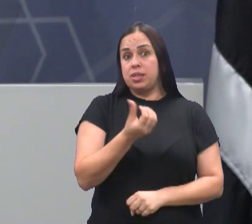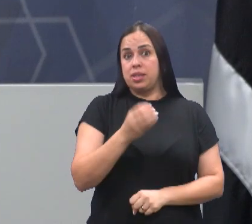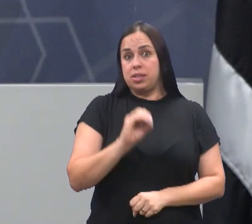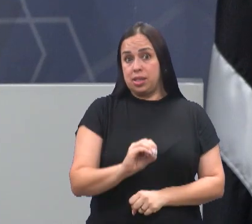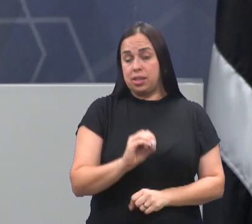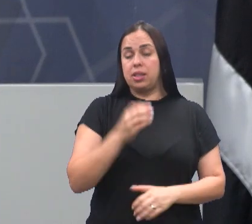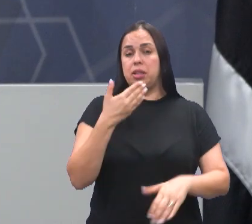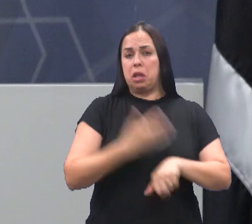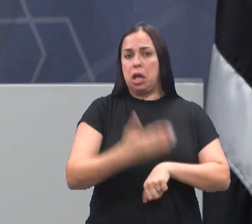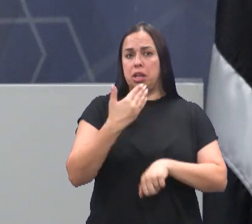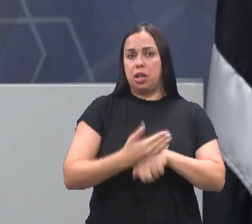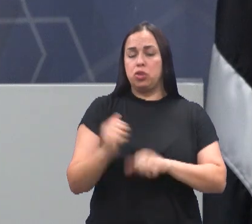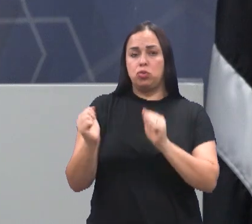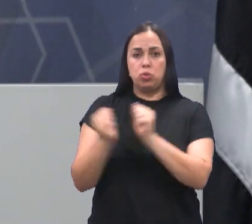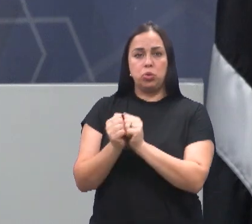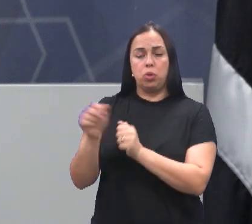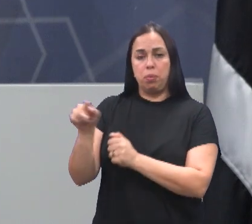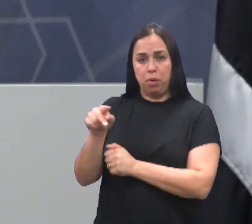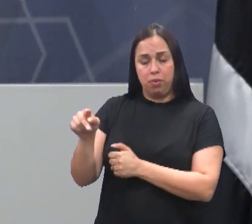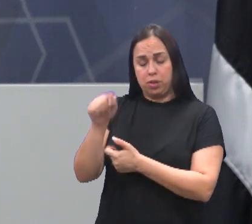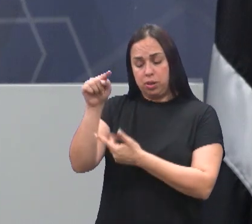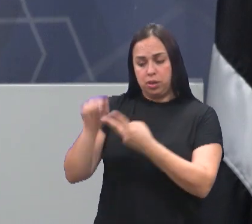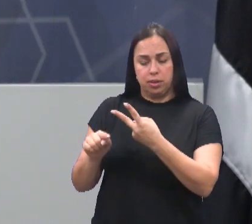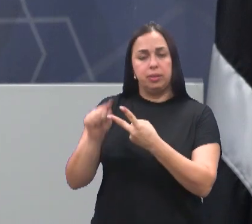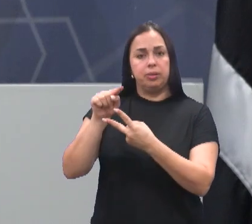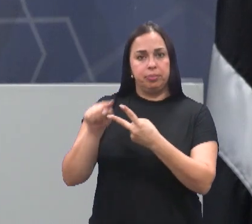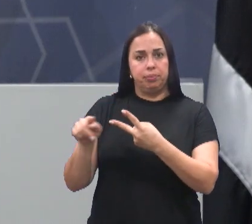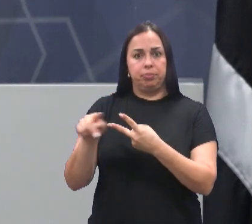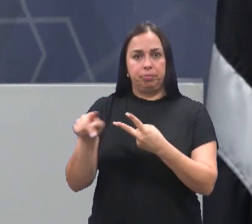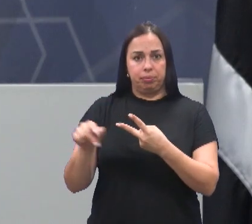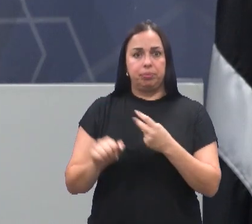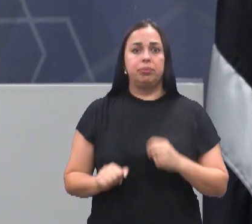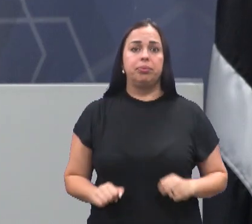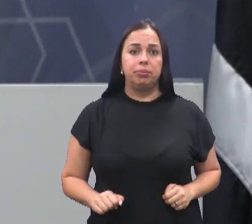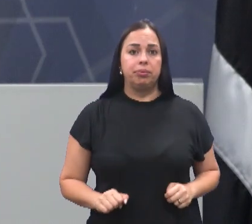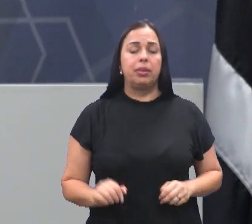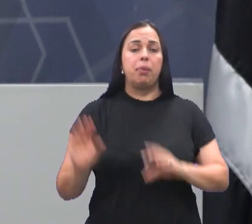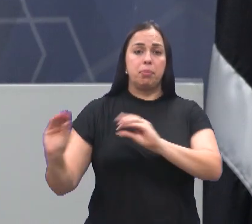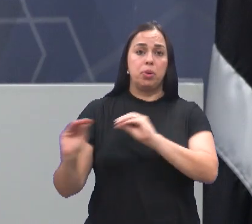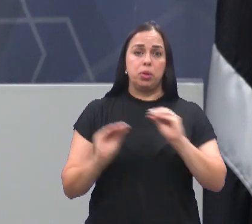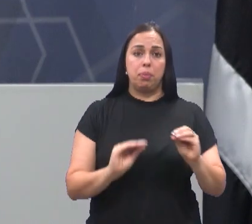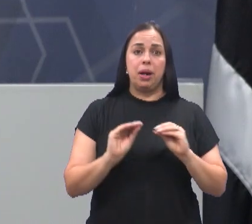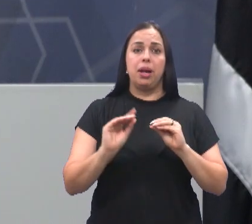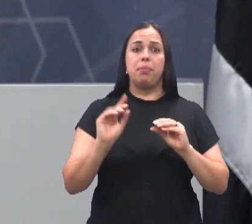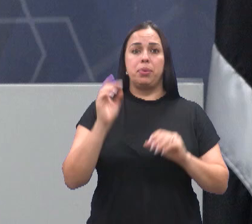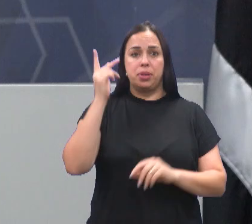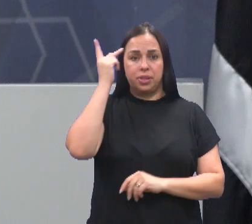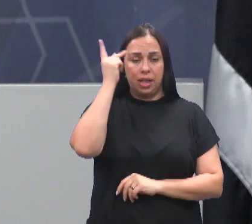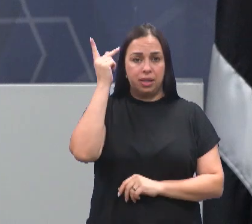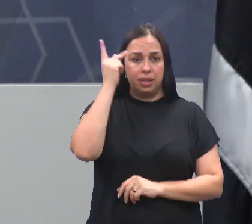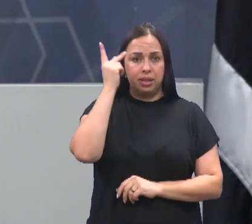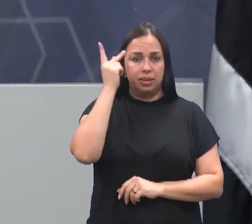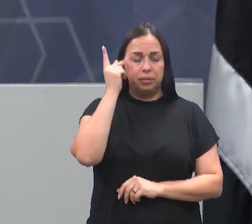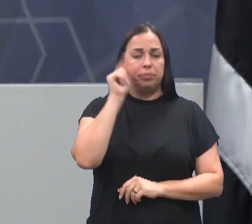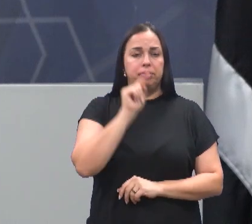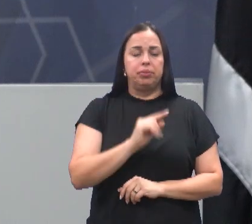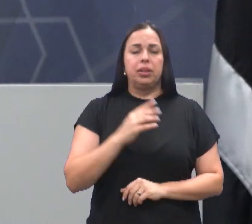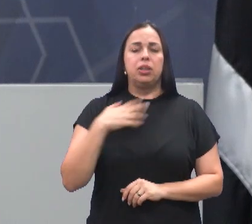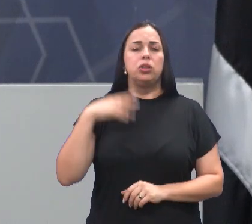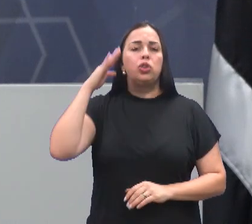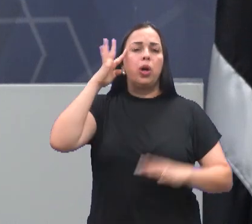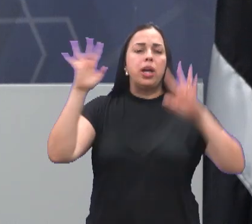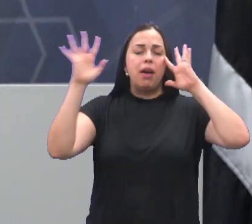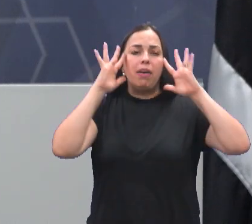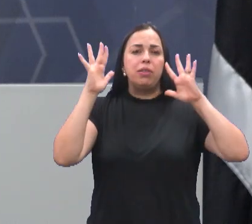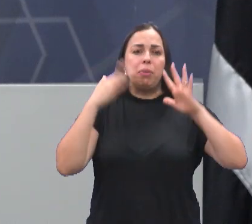com os mestres Antônio Rodrigues e Luiz Medicina. Veio para São Paulo atrás do sonho de uma vida melhor e, por indicação